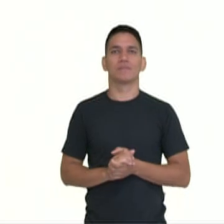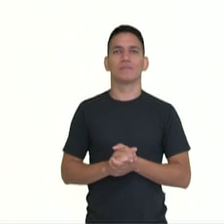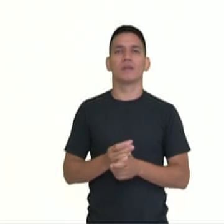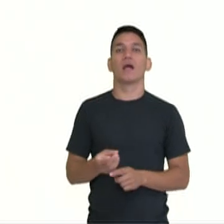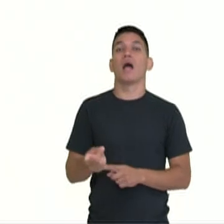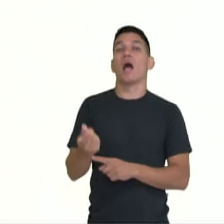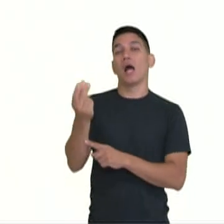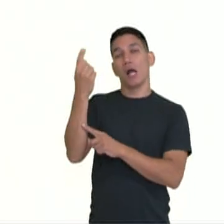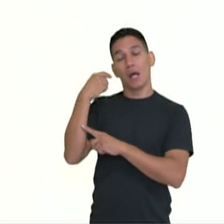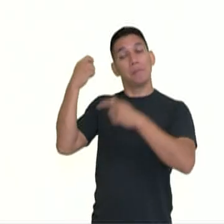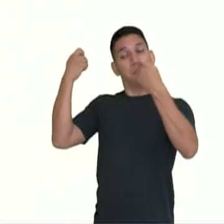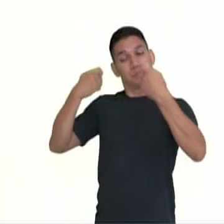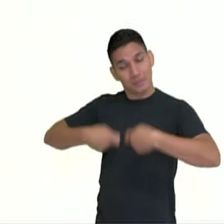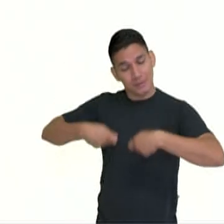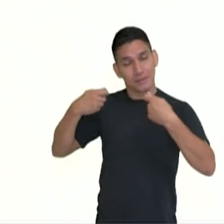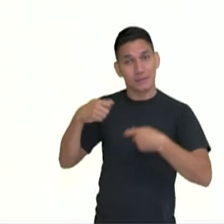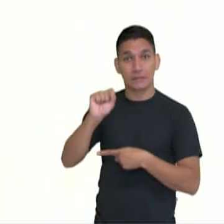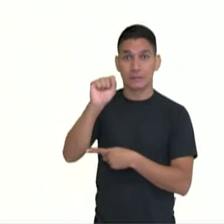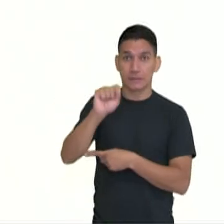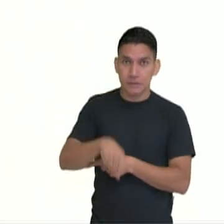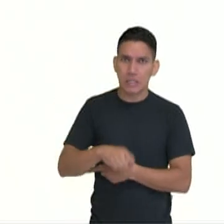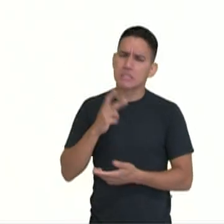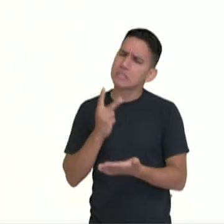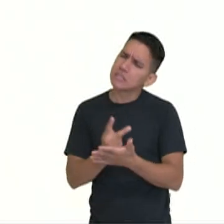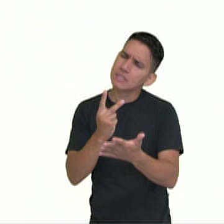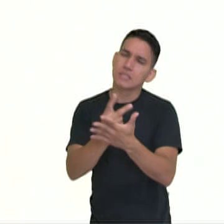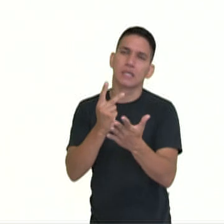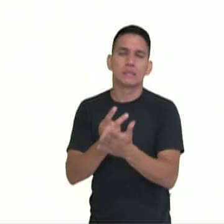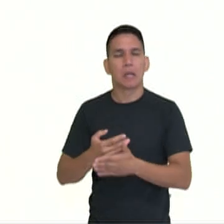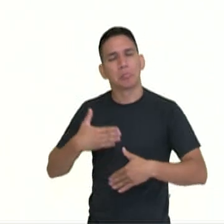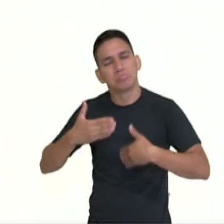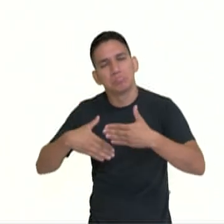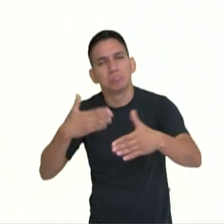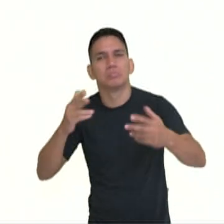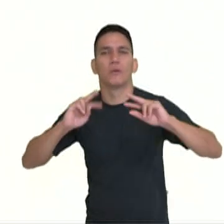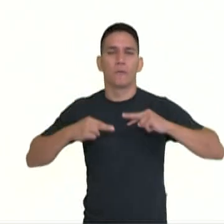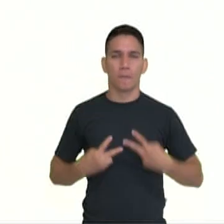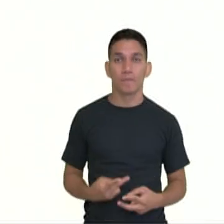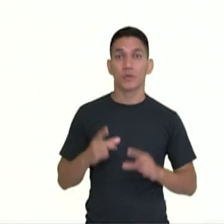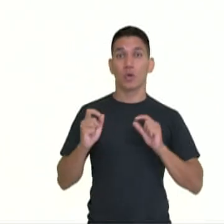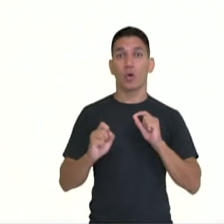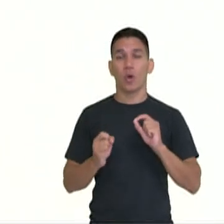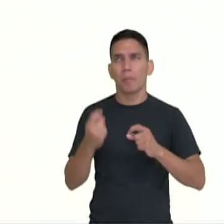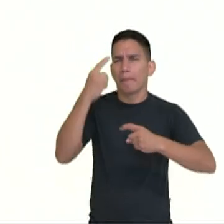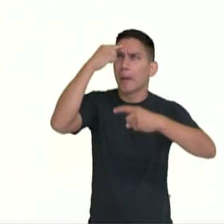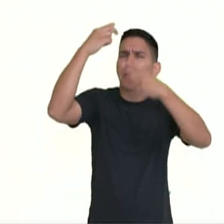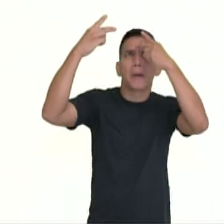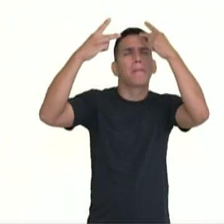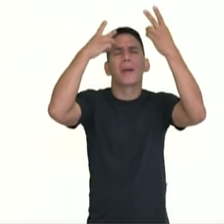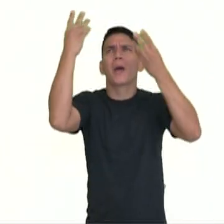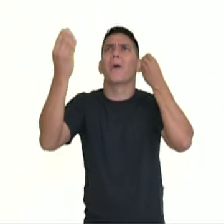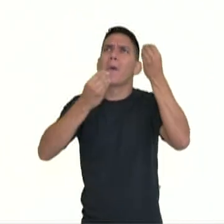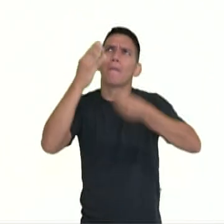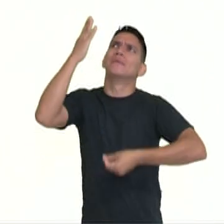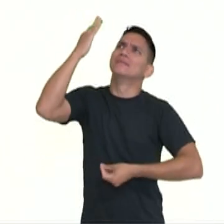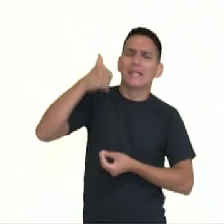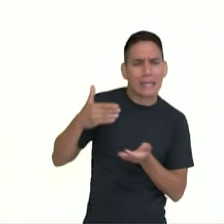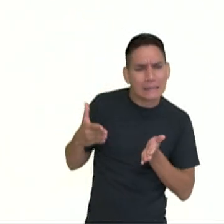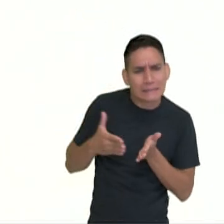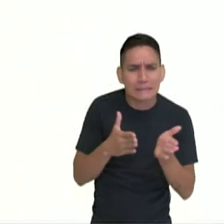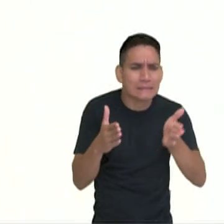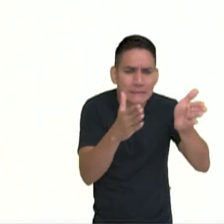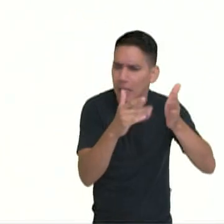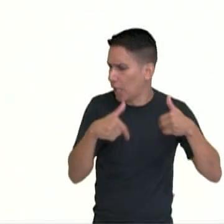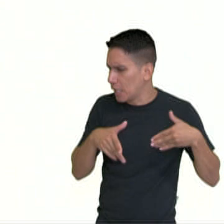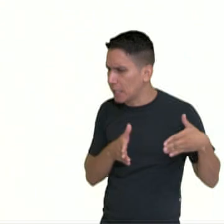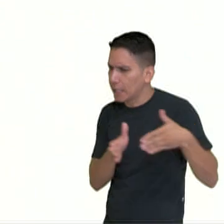uma necessidade sempre ao longo da história da humanidade de desenvolver formas de orientação, formas de